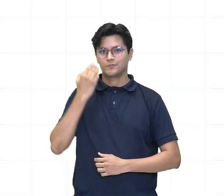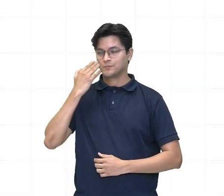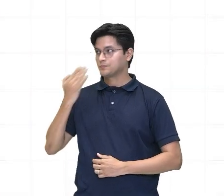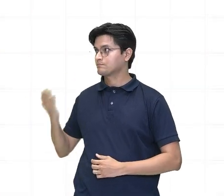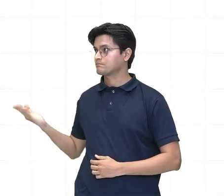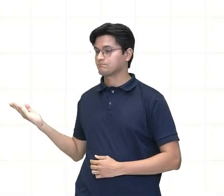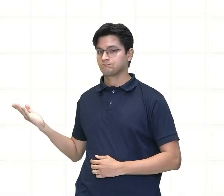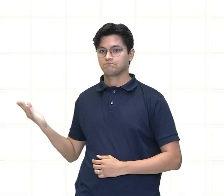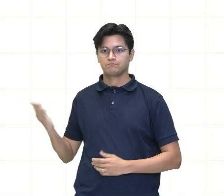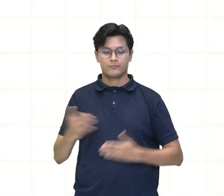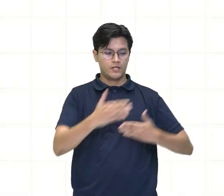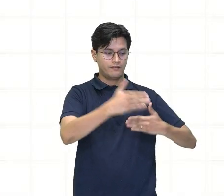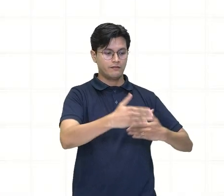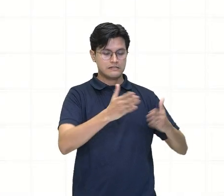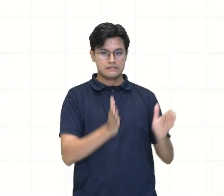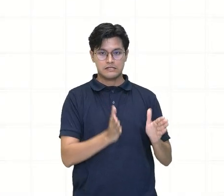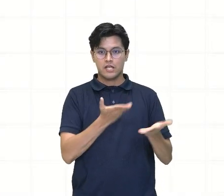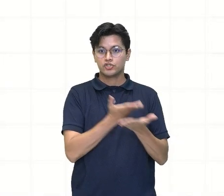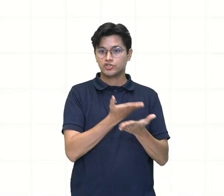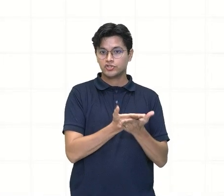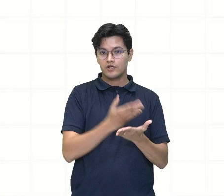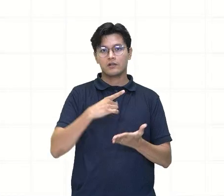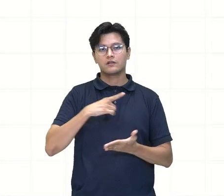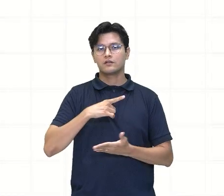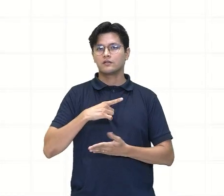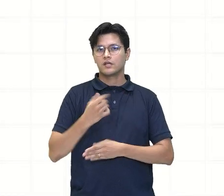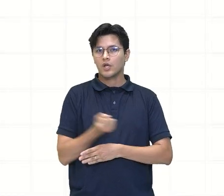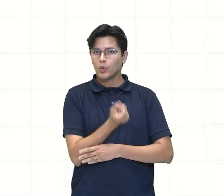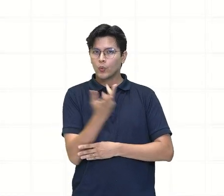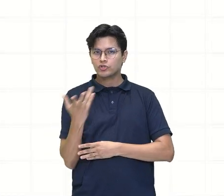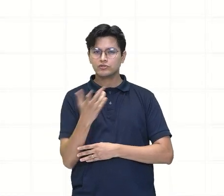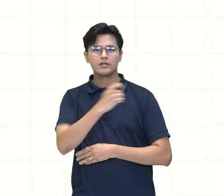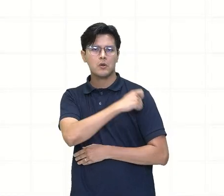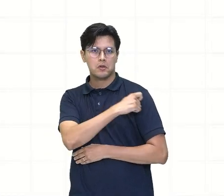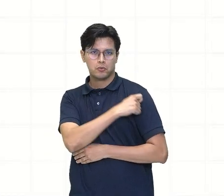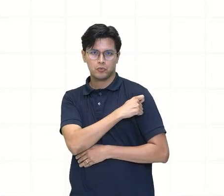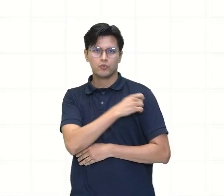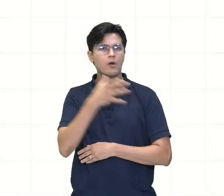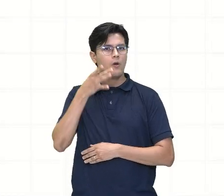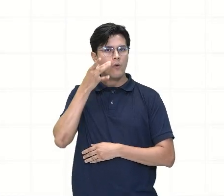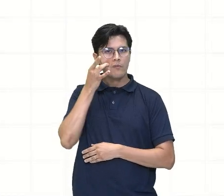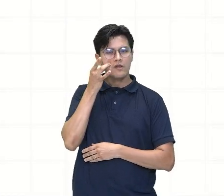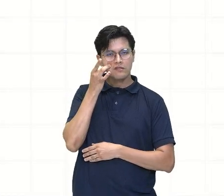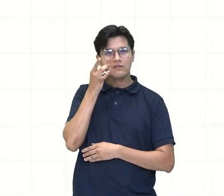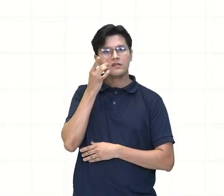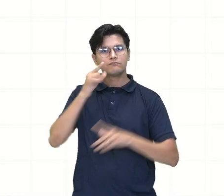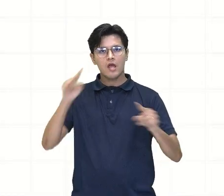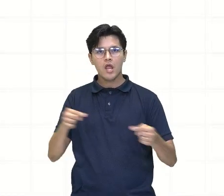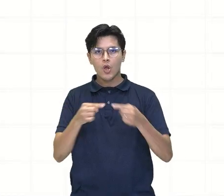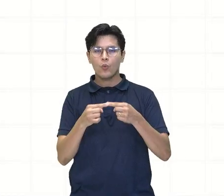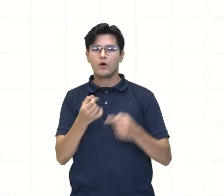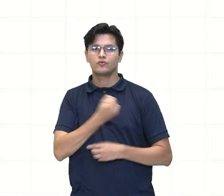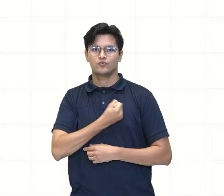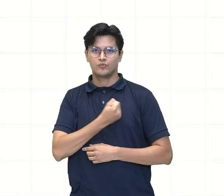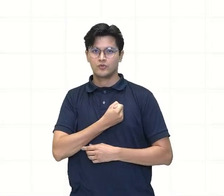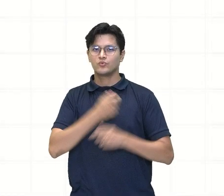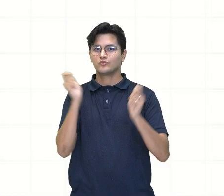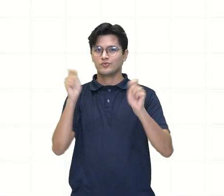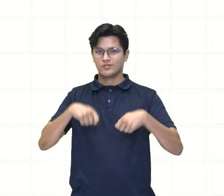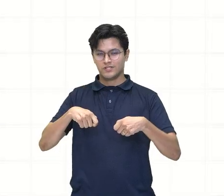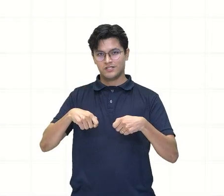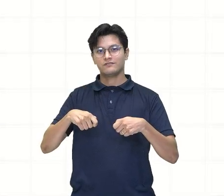Em uma sala de aula, a quantidade de alunos presente é um número múltiplo de 8, ok? Então vamos